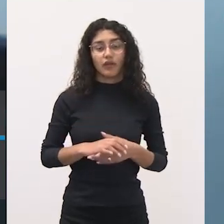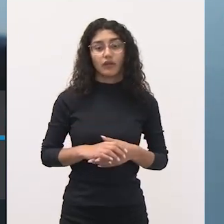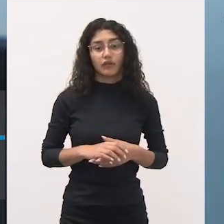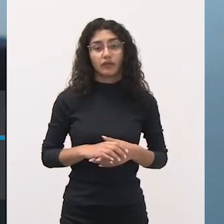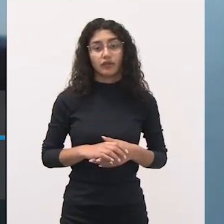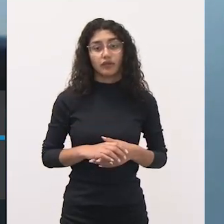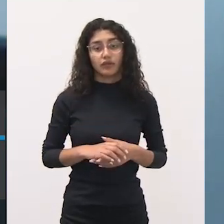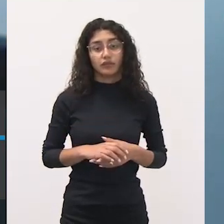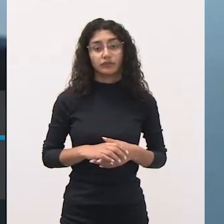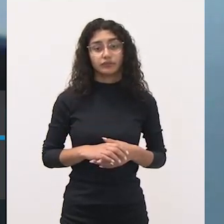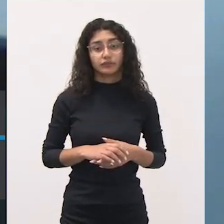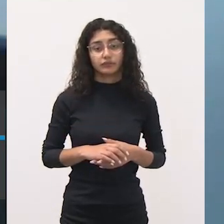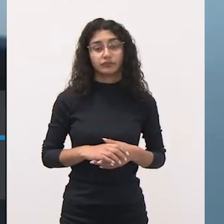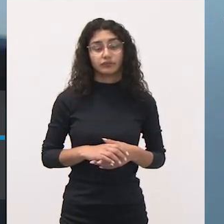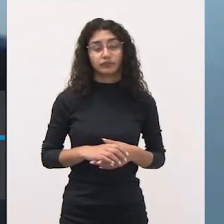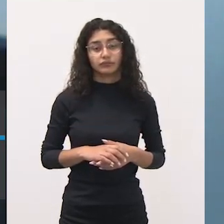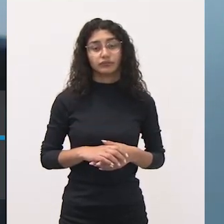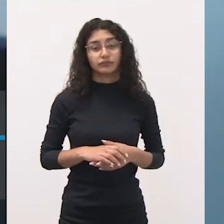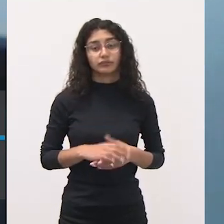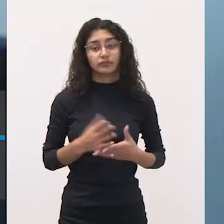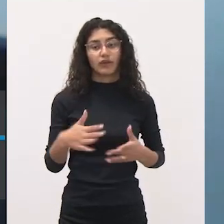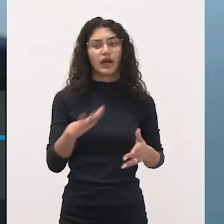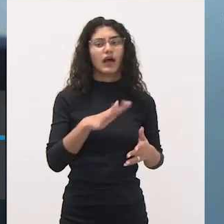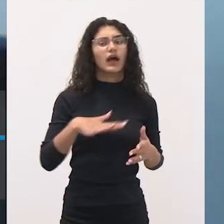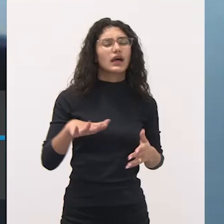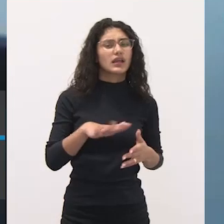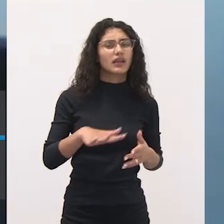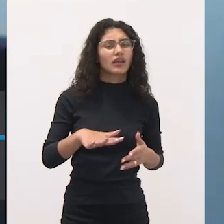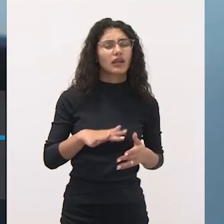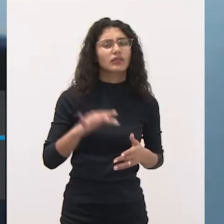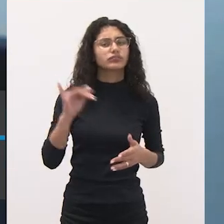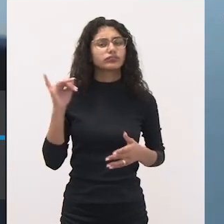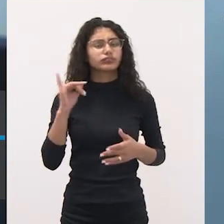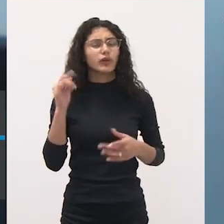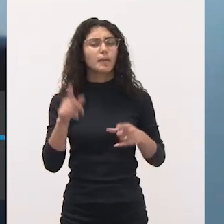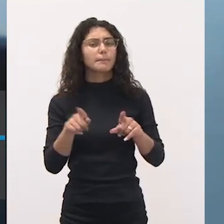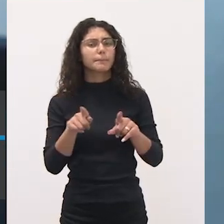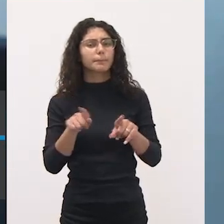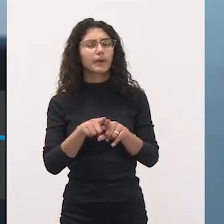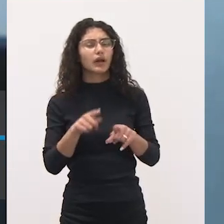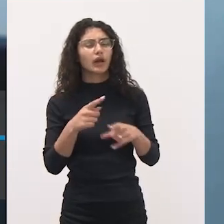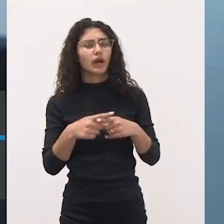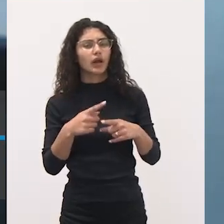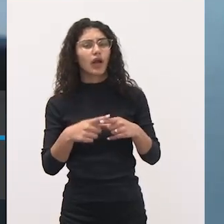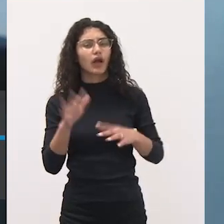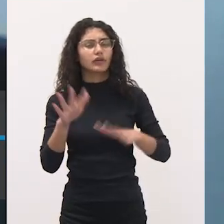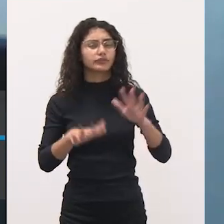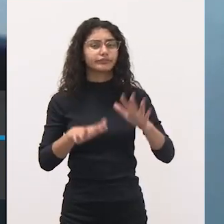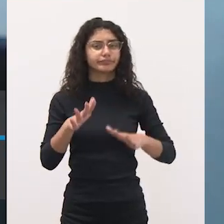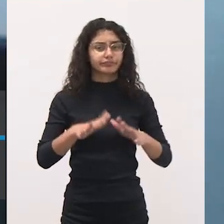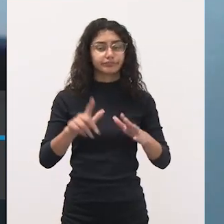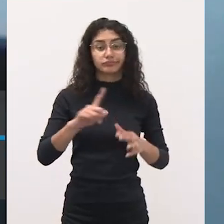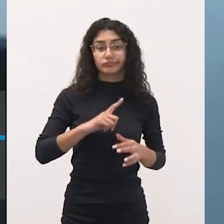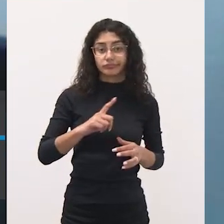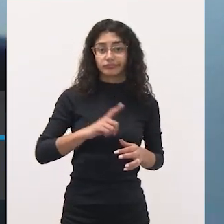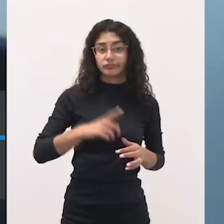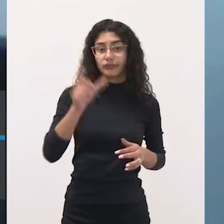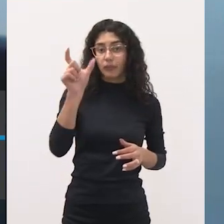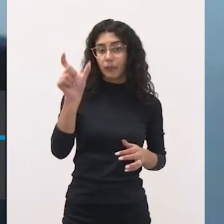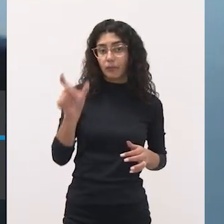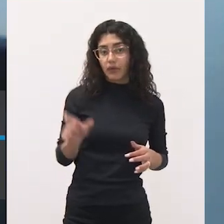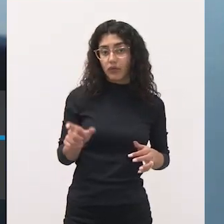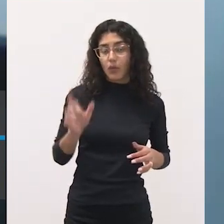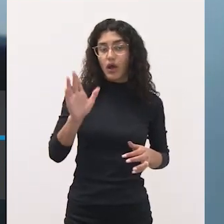percebe que esses espaços, é interessante, que às vezes você tem essa pessoa que ela